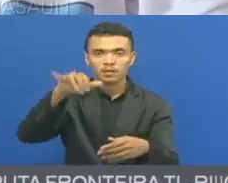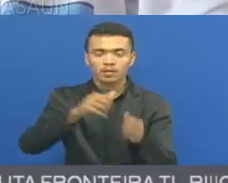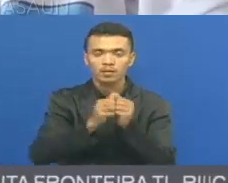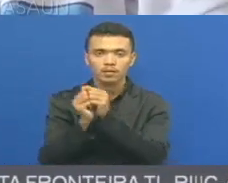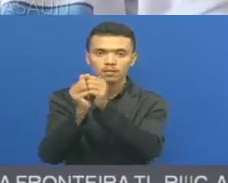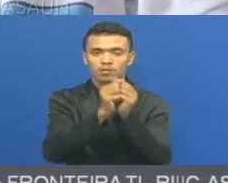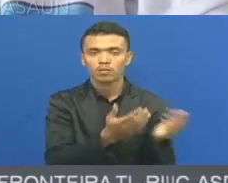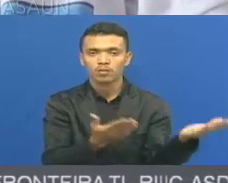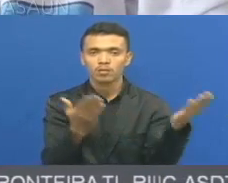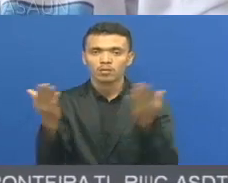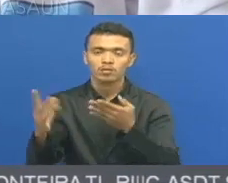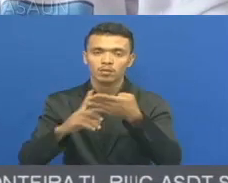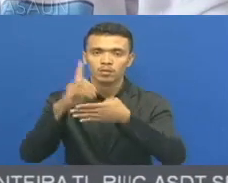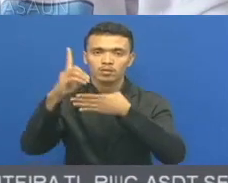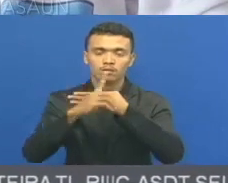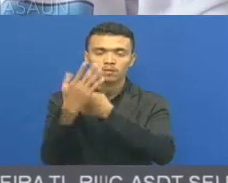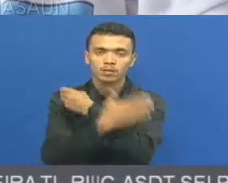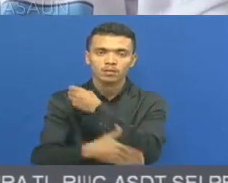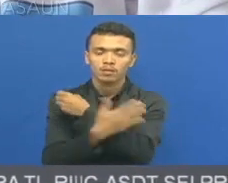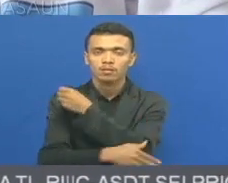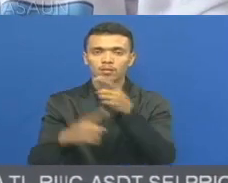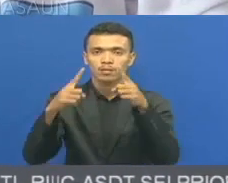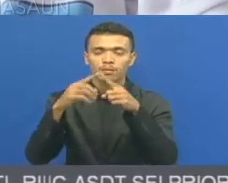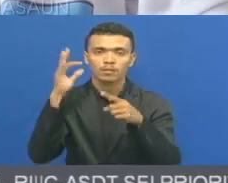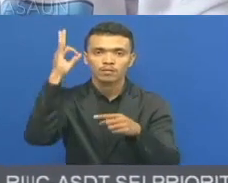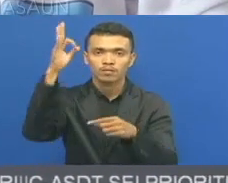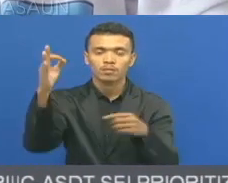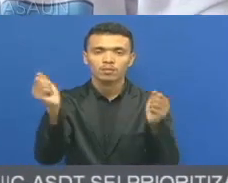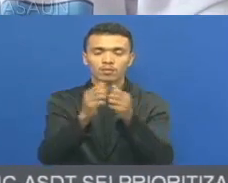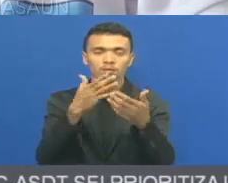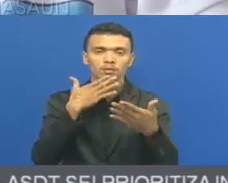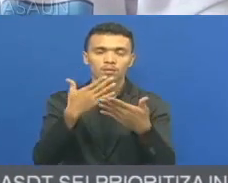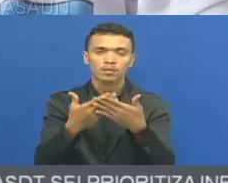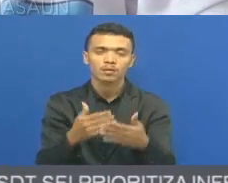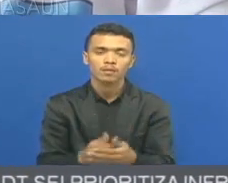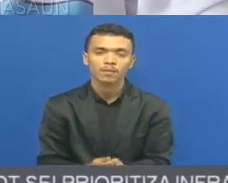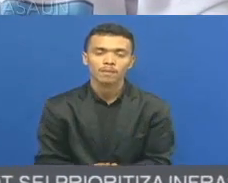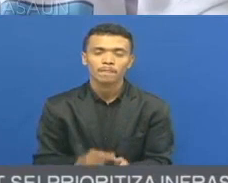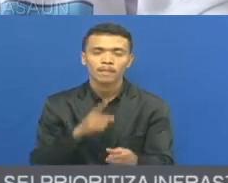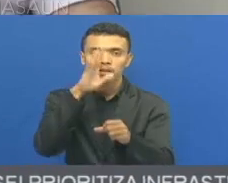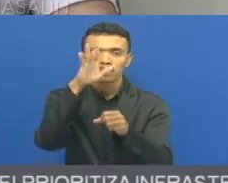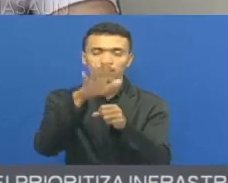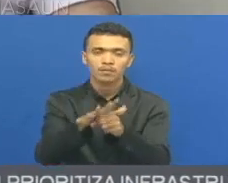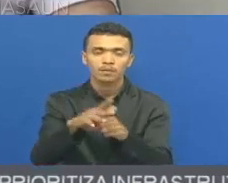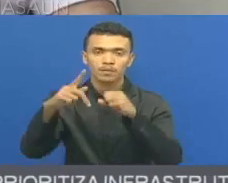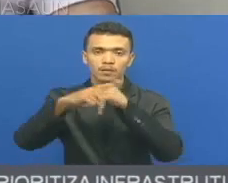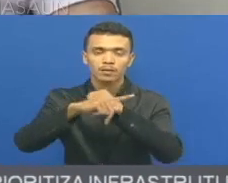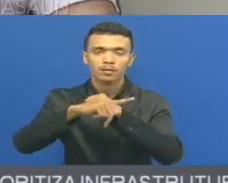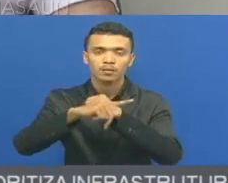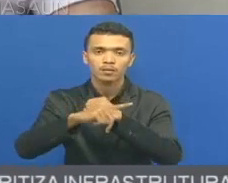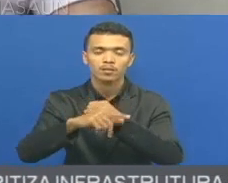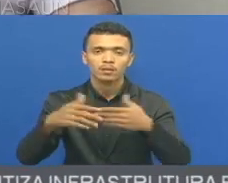rodilori desenvolvimento país neba futuro rodiag. Francisco Manubui mos compromete, Partido Undir Tim